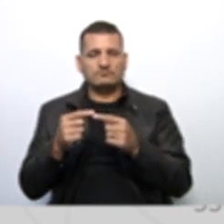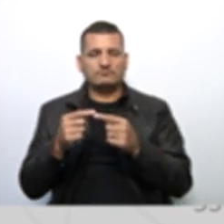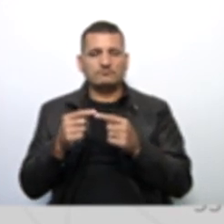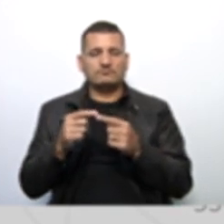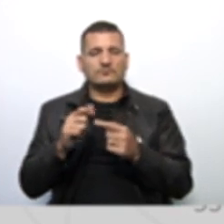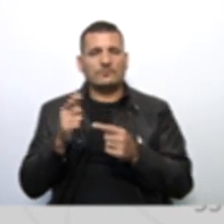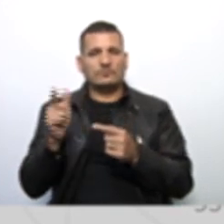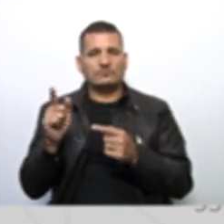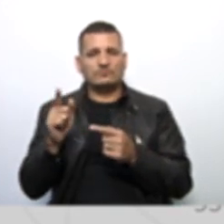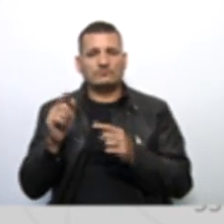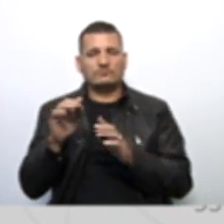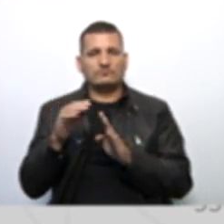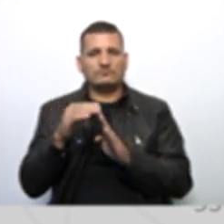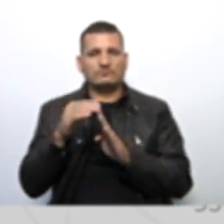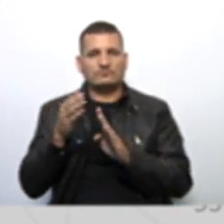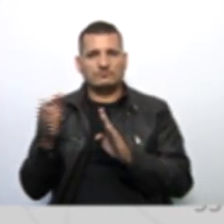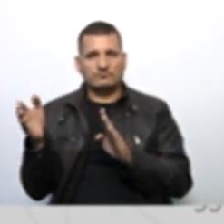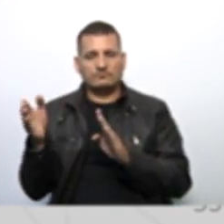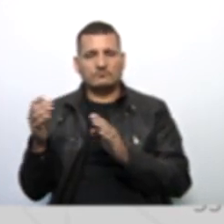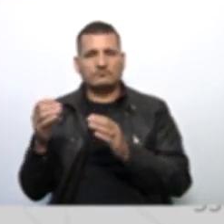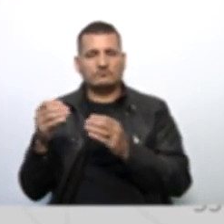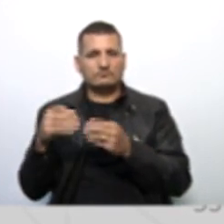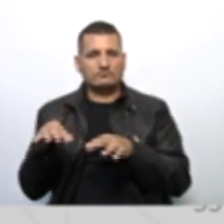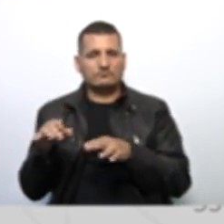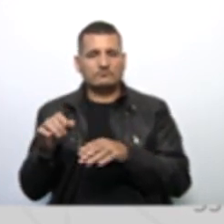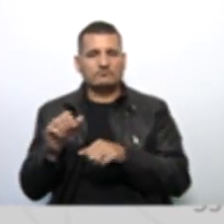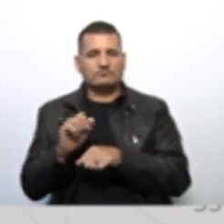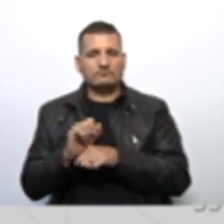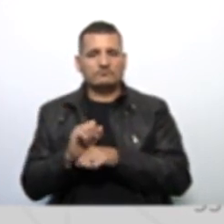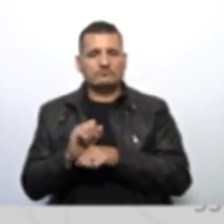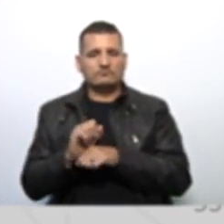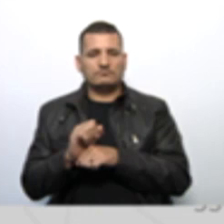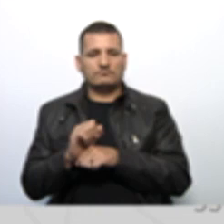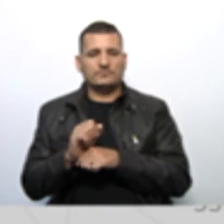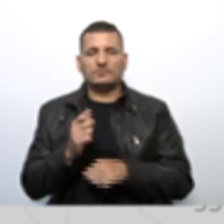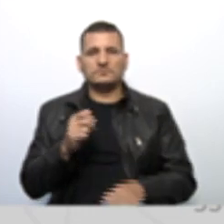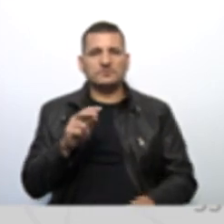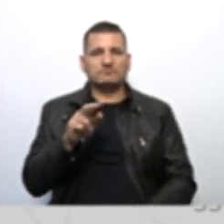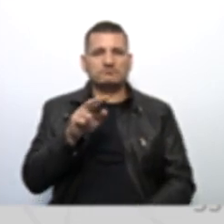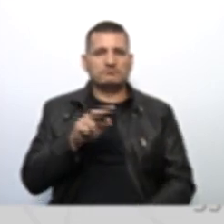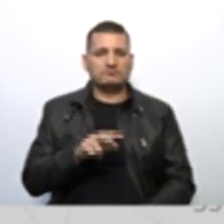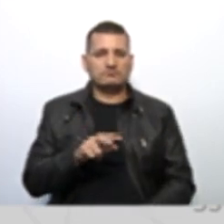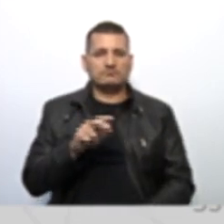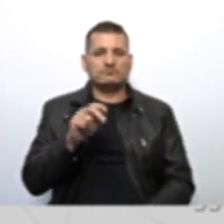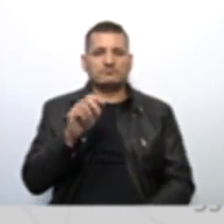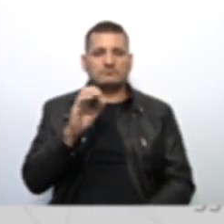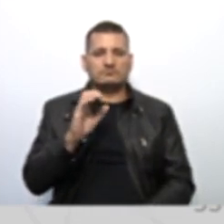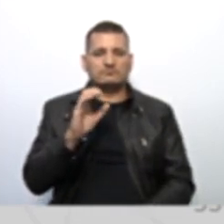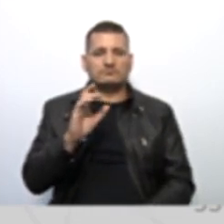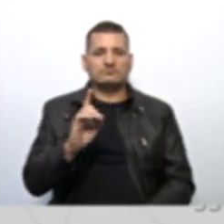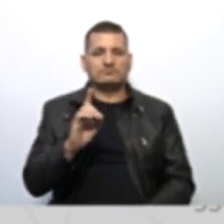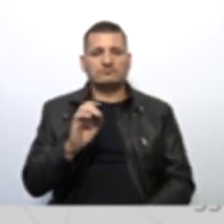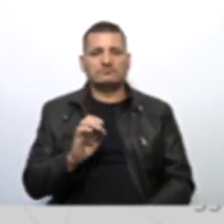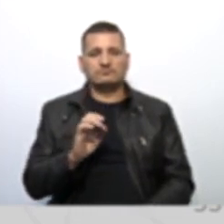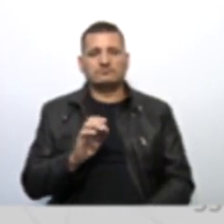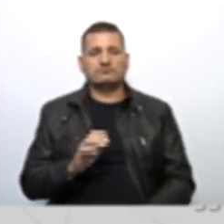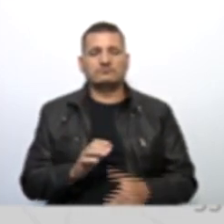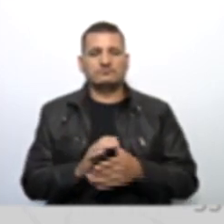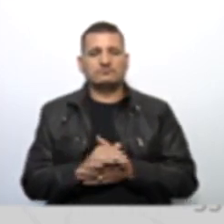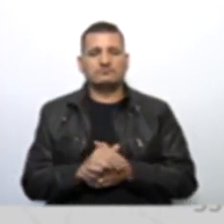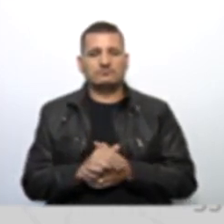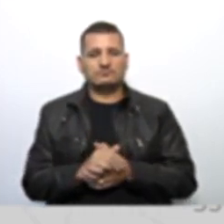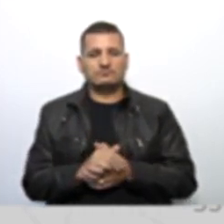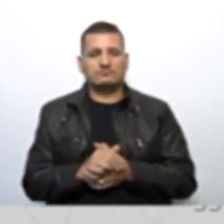na conexão das demais também está correta, então nós nem precisamos nem olhar as demais questões, que seriam árvore, estrela e ponto a